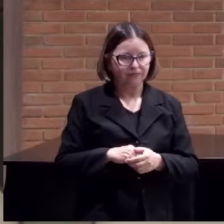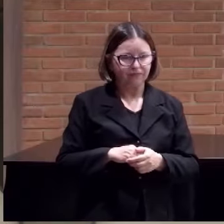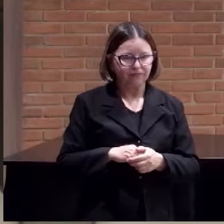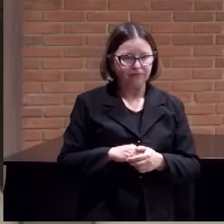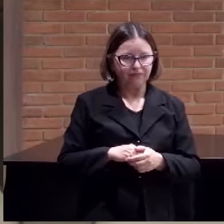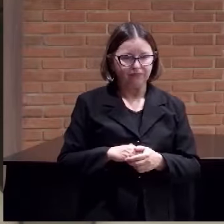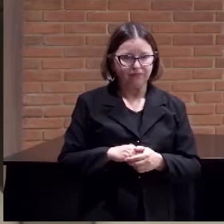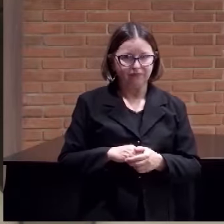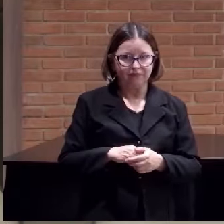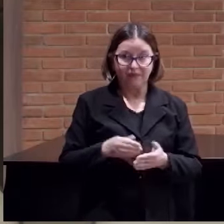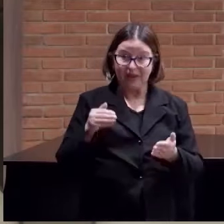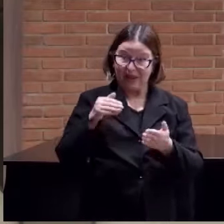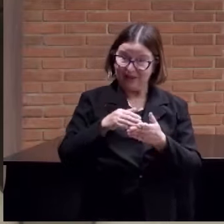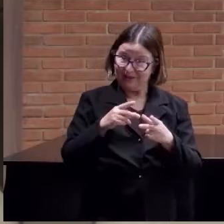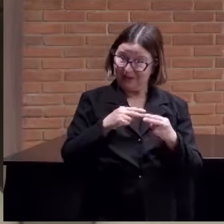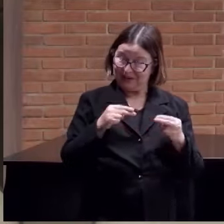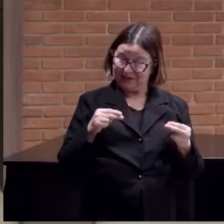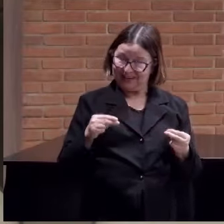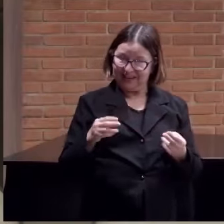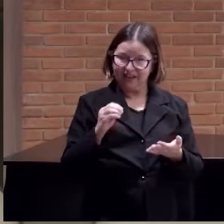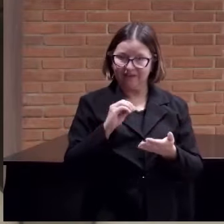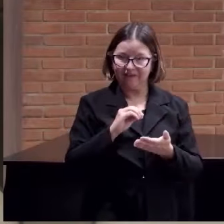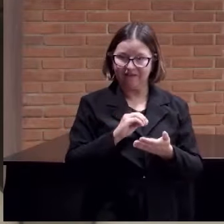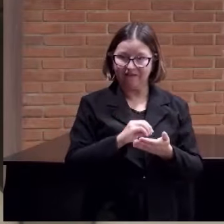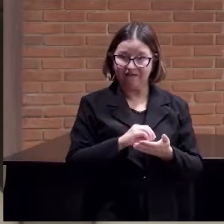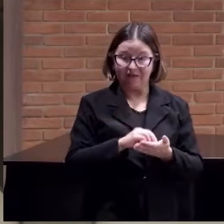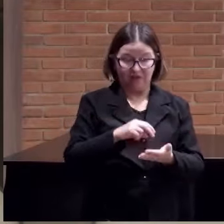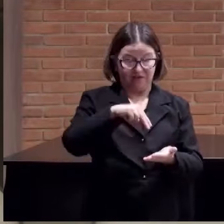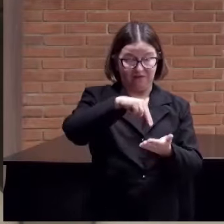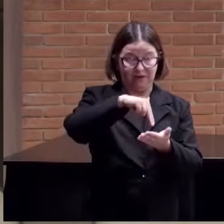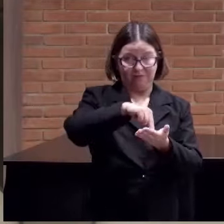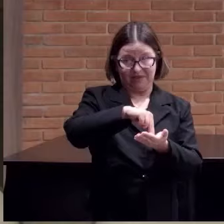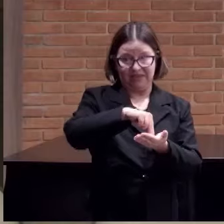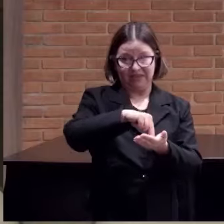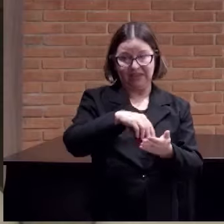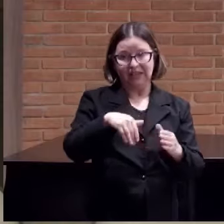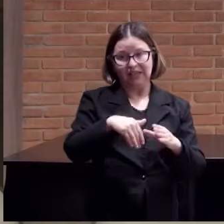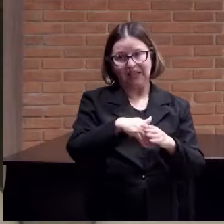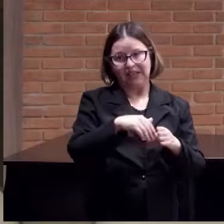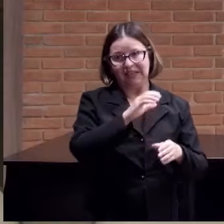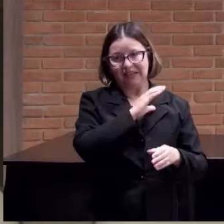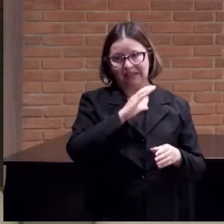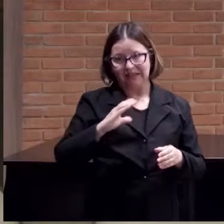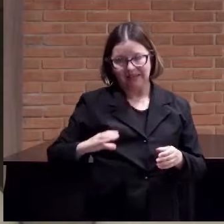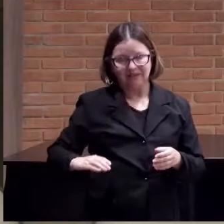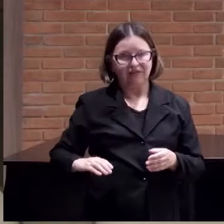A última coisa é a falta de permanência em Cristo.